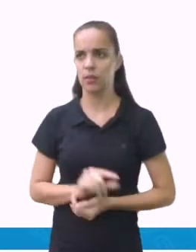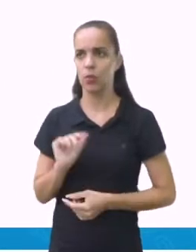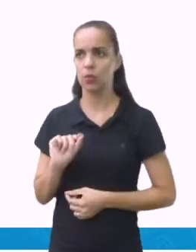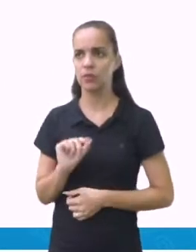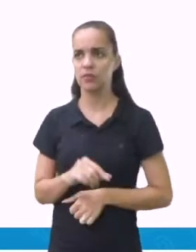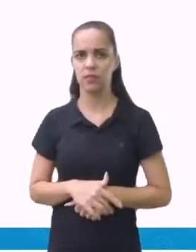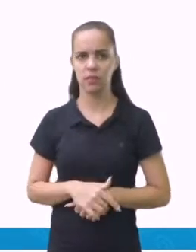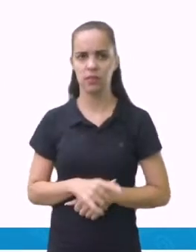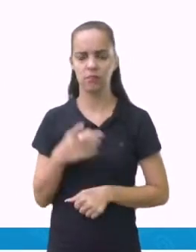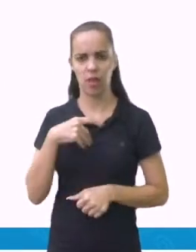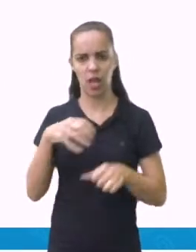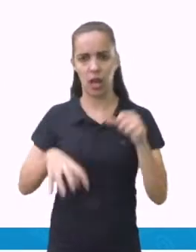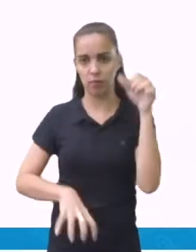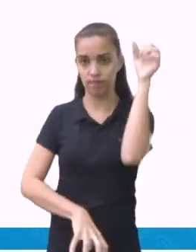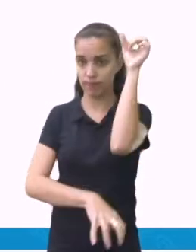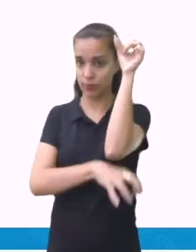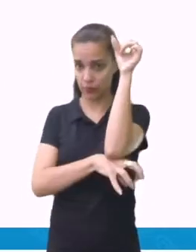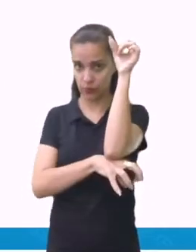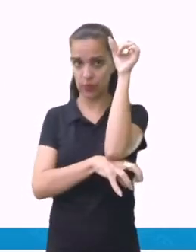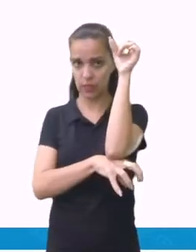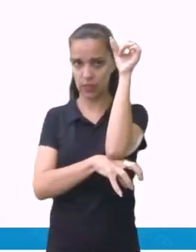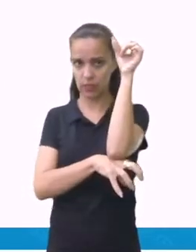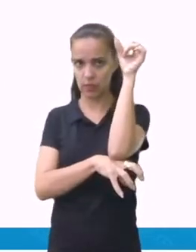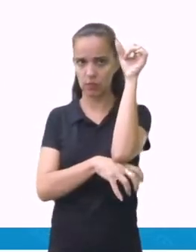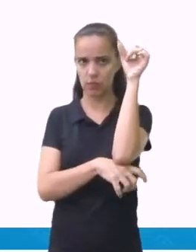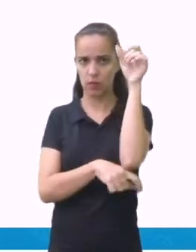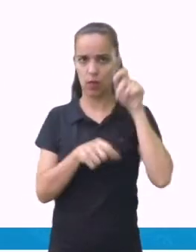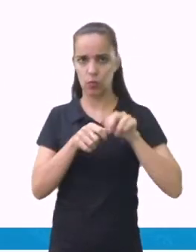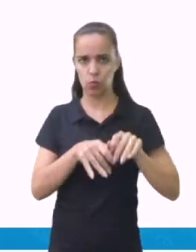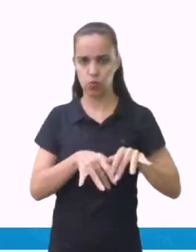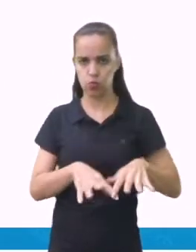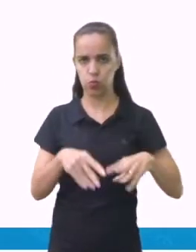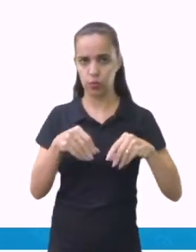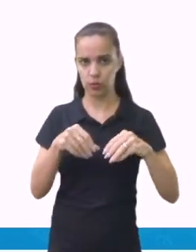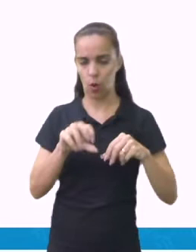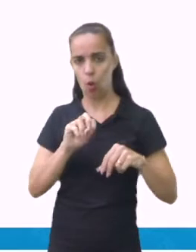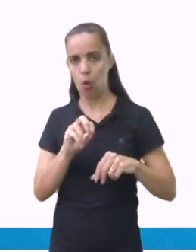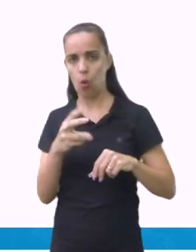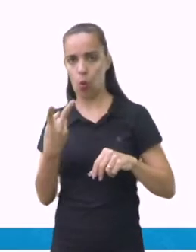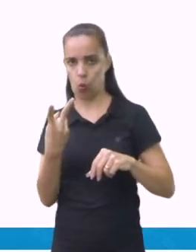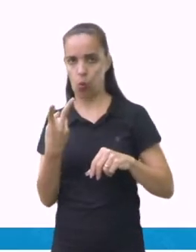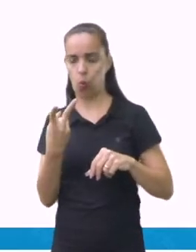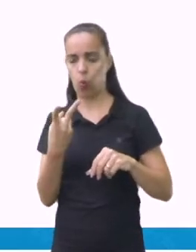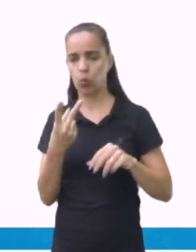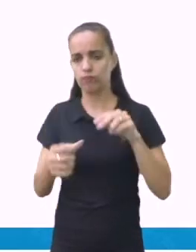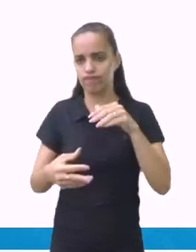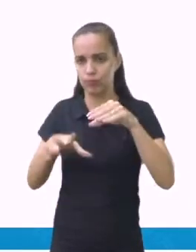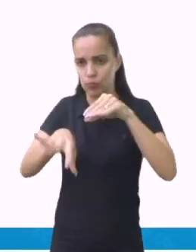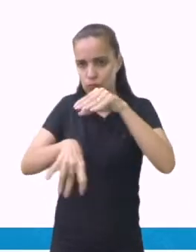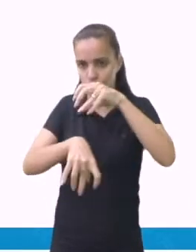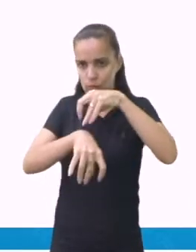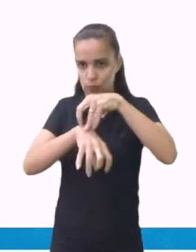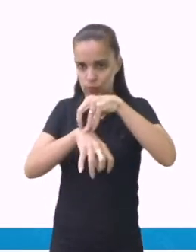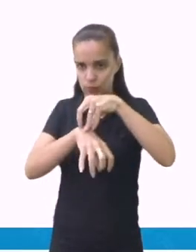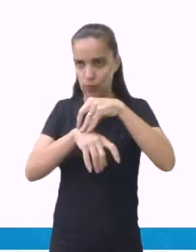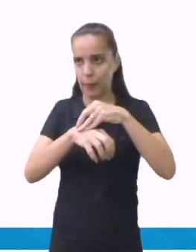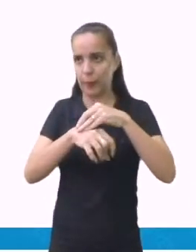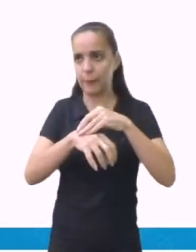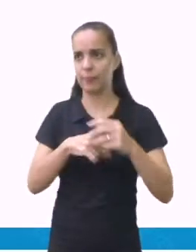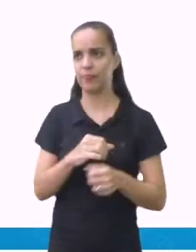ela fixa a planta no solo ou em outra planta. Você já